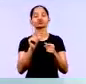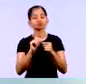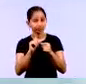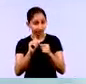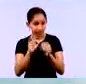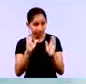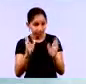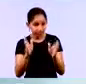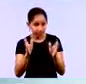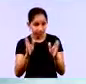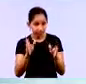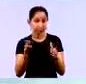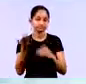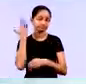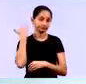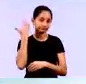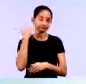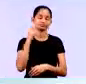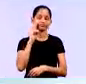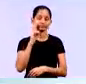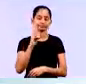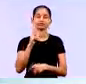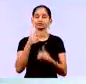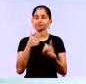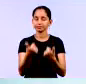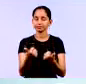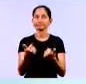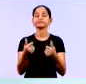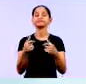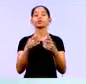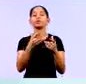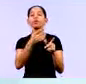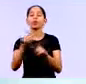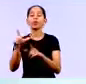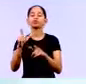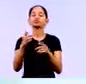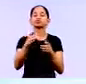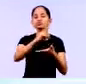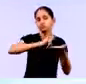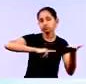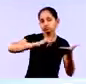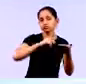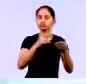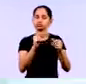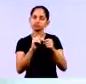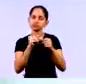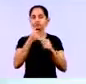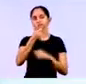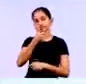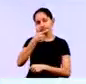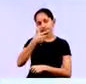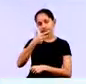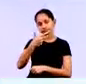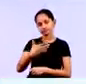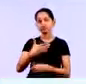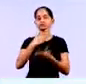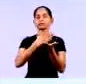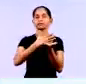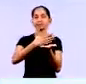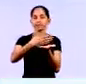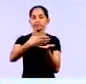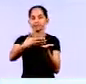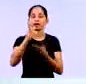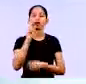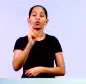vimos. Hoje, nós vamos trabalhar outras peças, né? Que nós vamos ver hoje, que é o orçamento